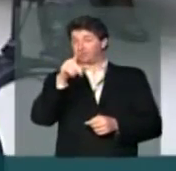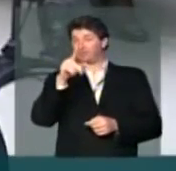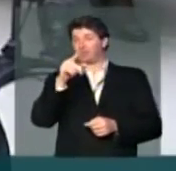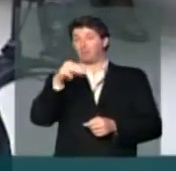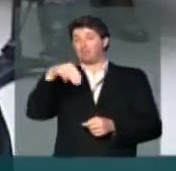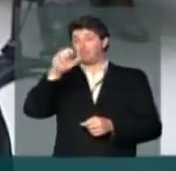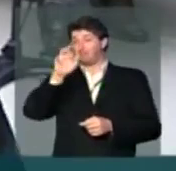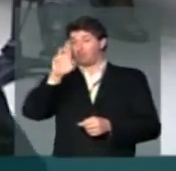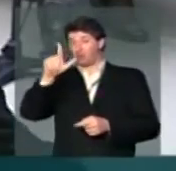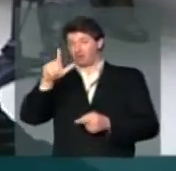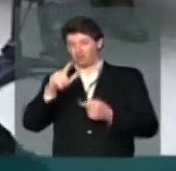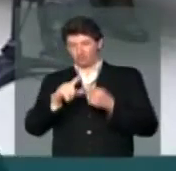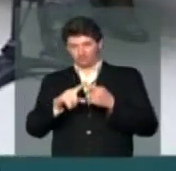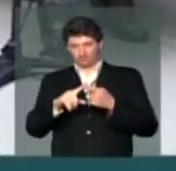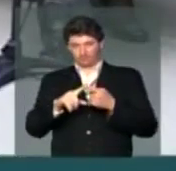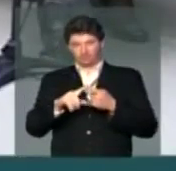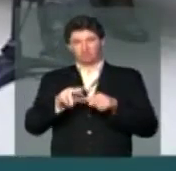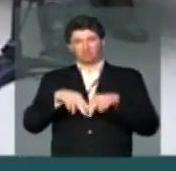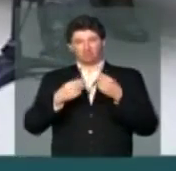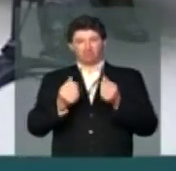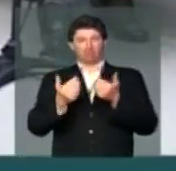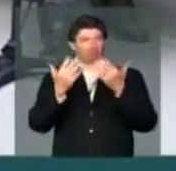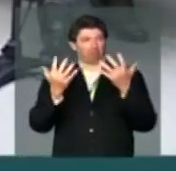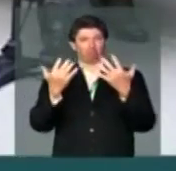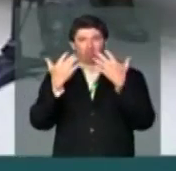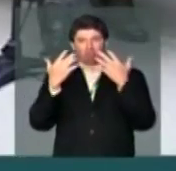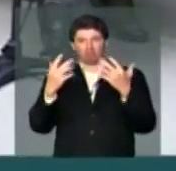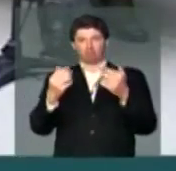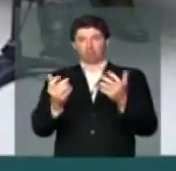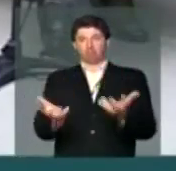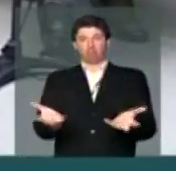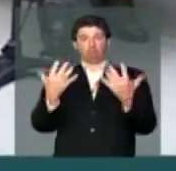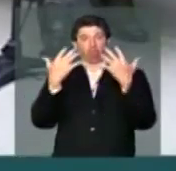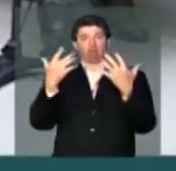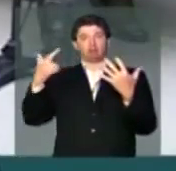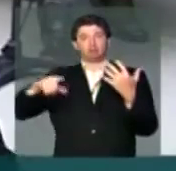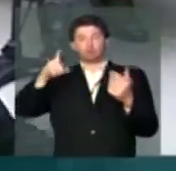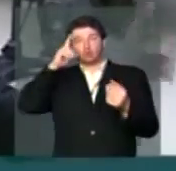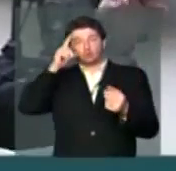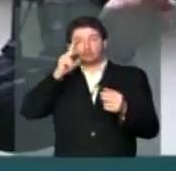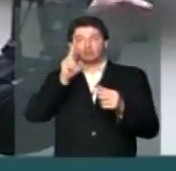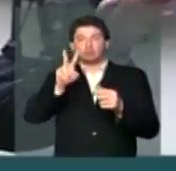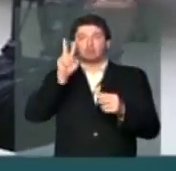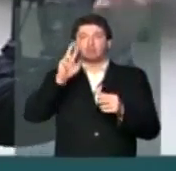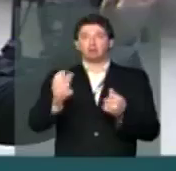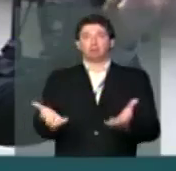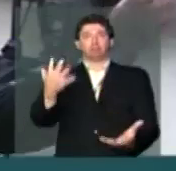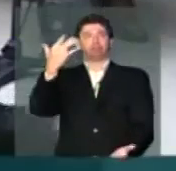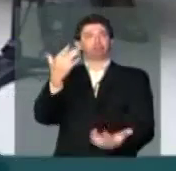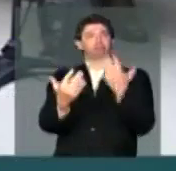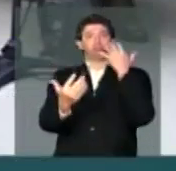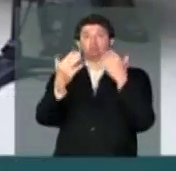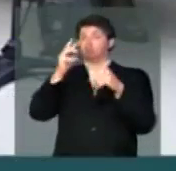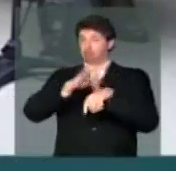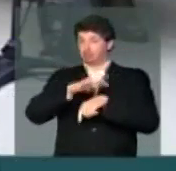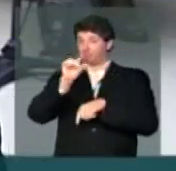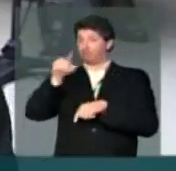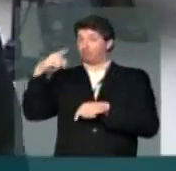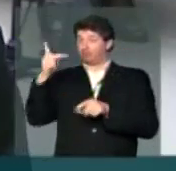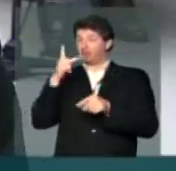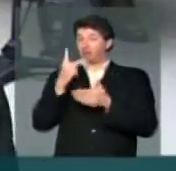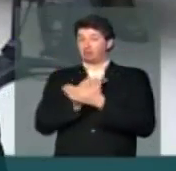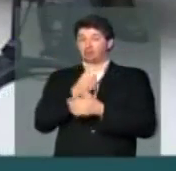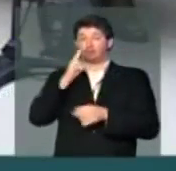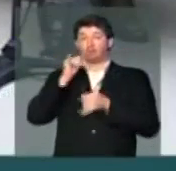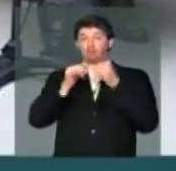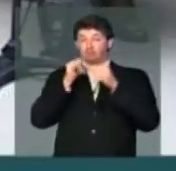crise moral, com os escândalos que se apresentam diariamente, e logo agora vai vir mais um, pelas